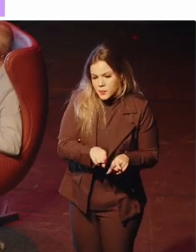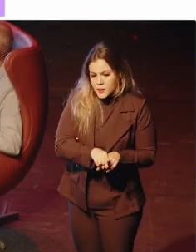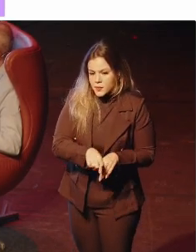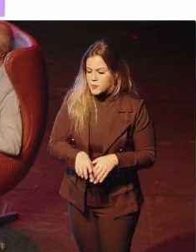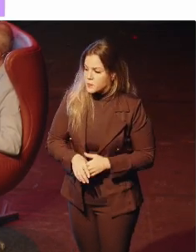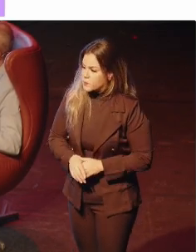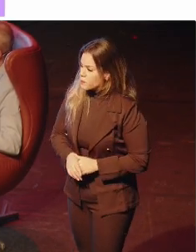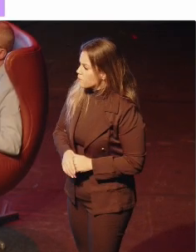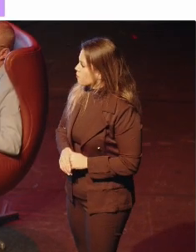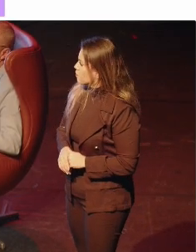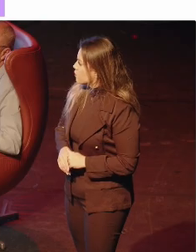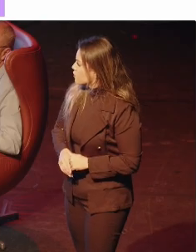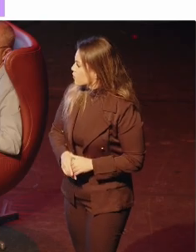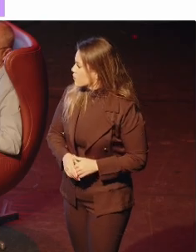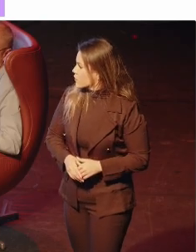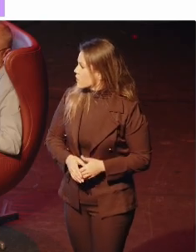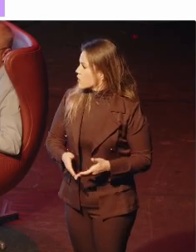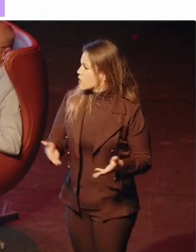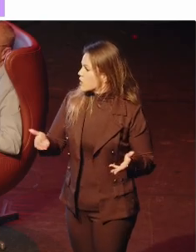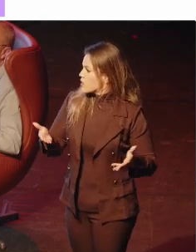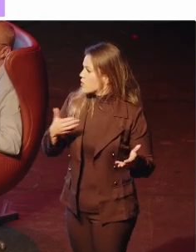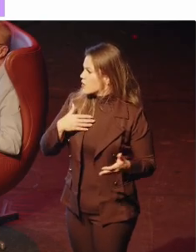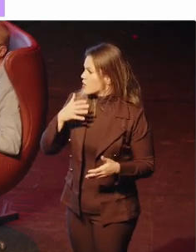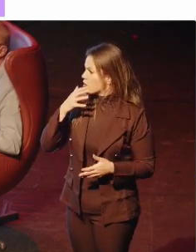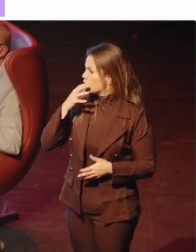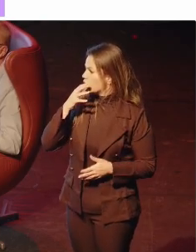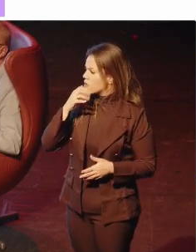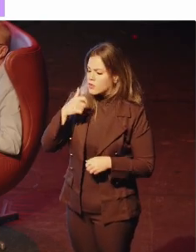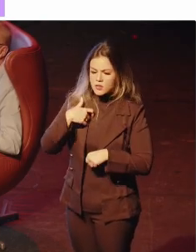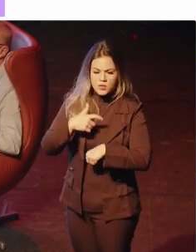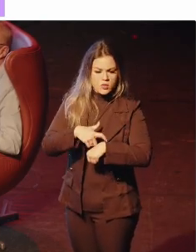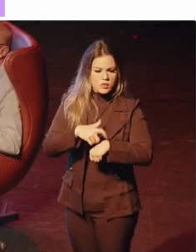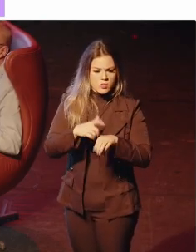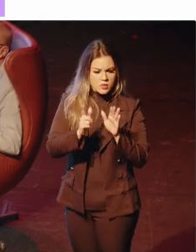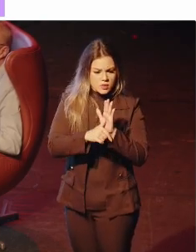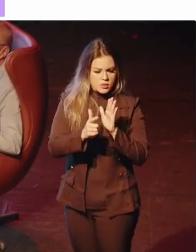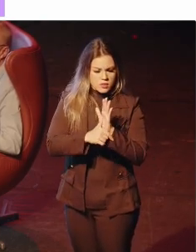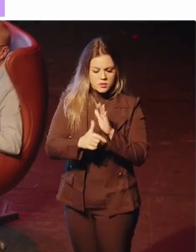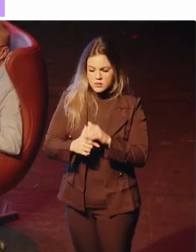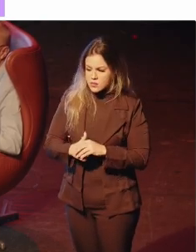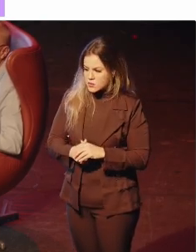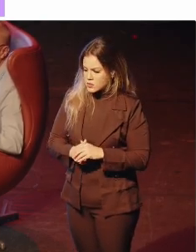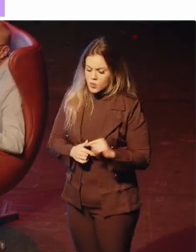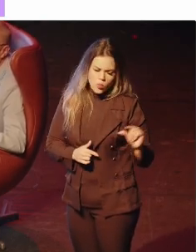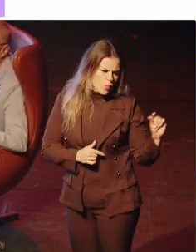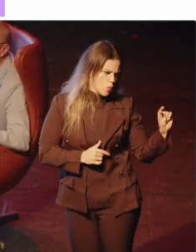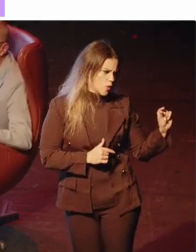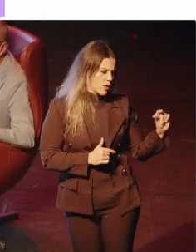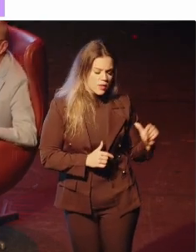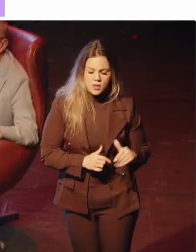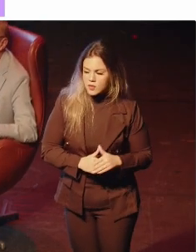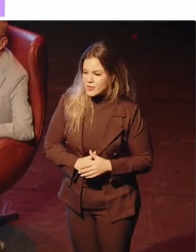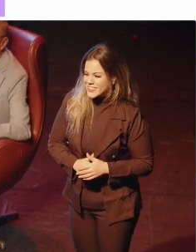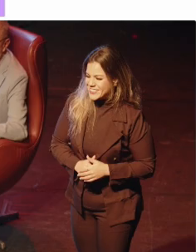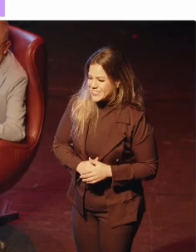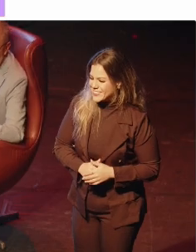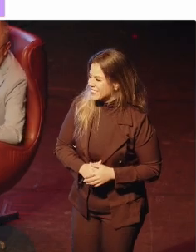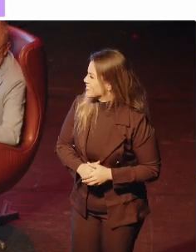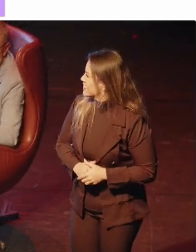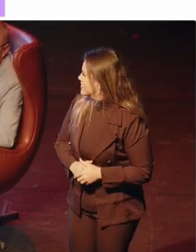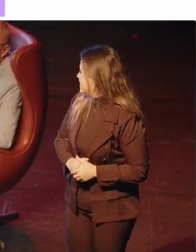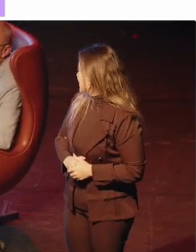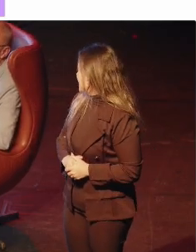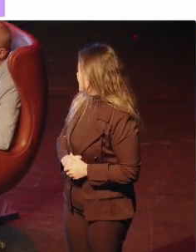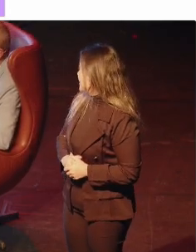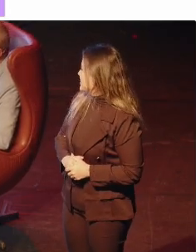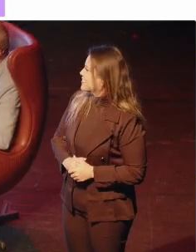E eu gostaria de dar 2 exemplos. Estou ainda atrasada? Não. Pouquinho. Só isso aqui. Esse